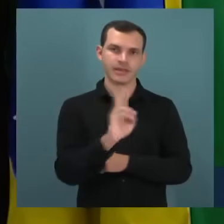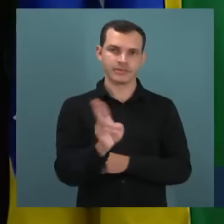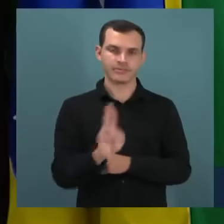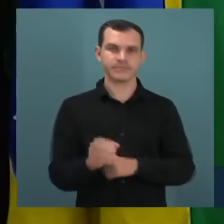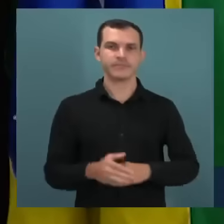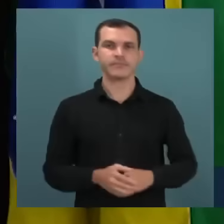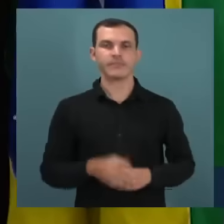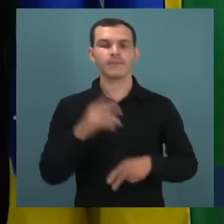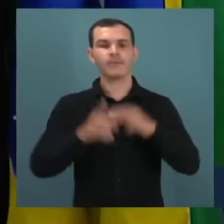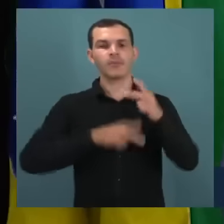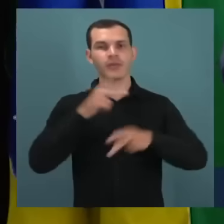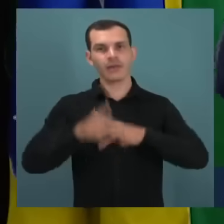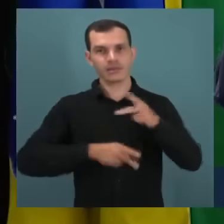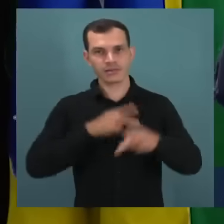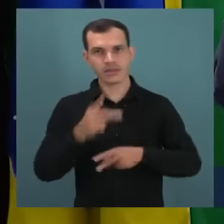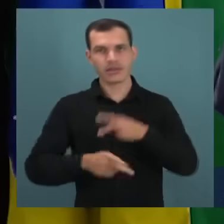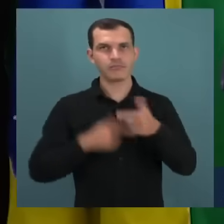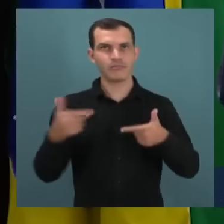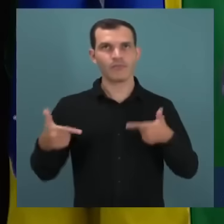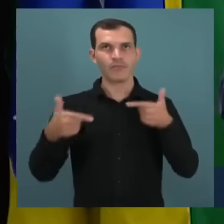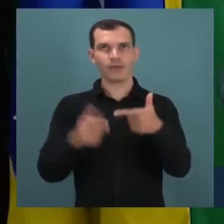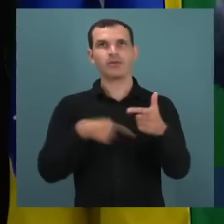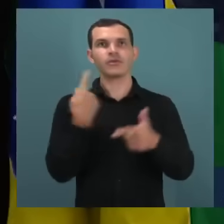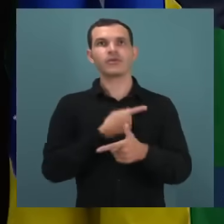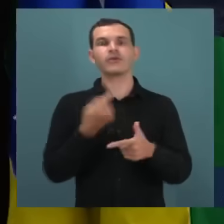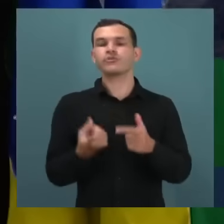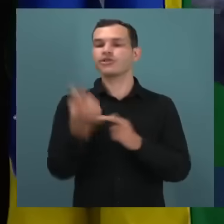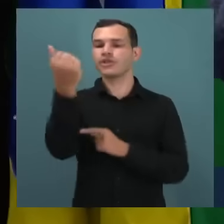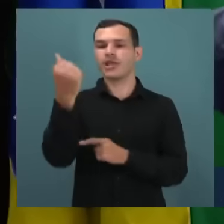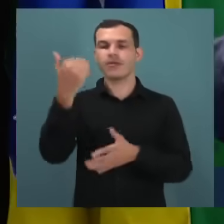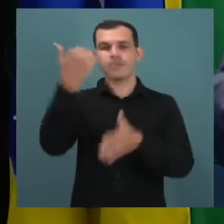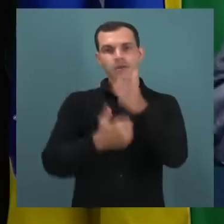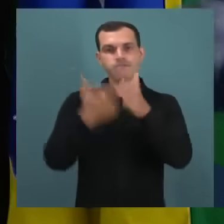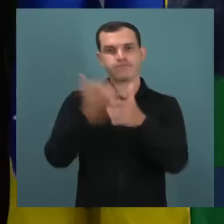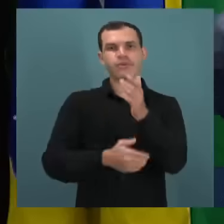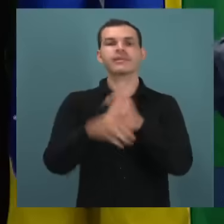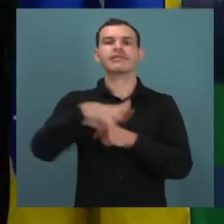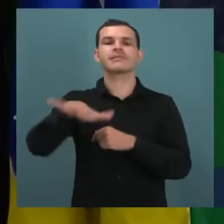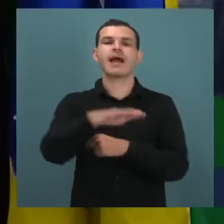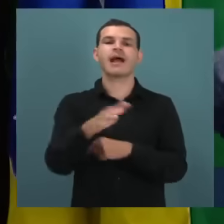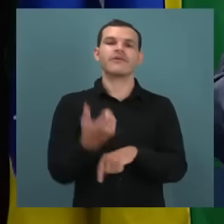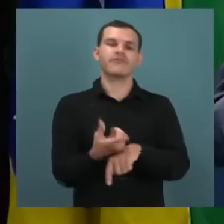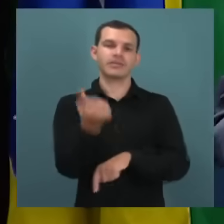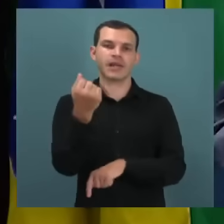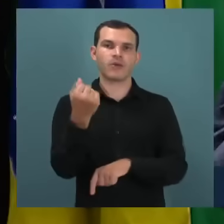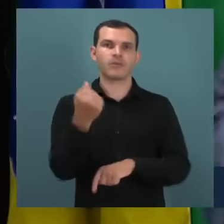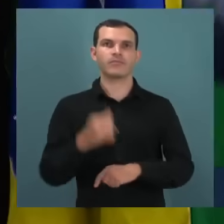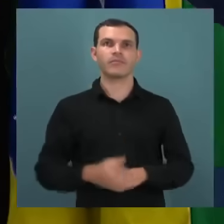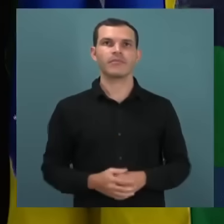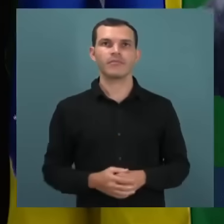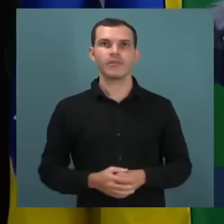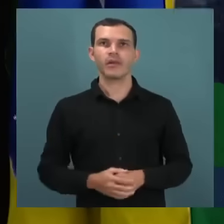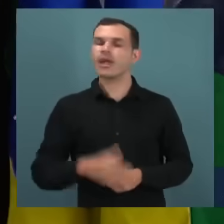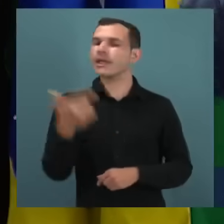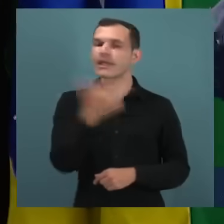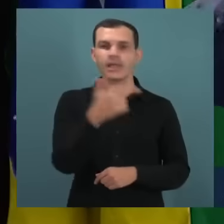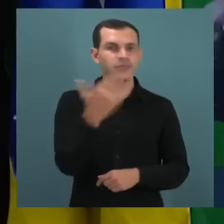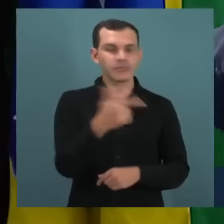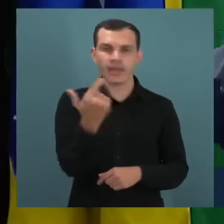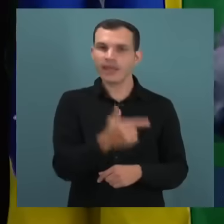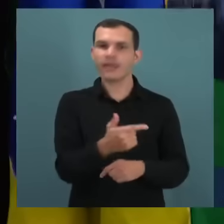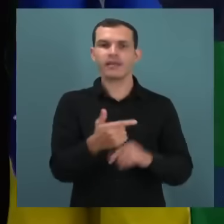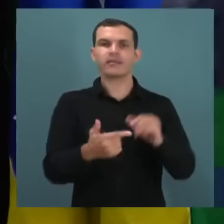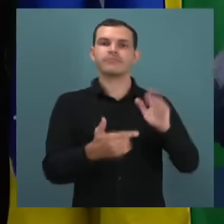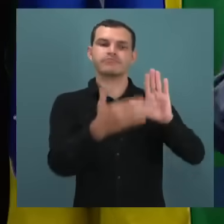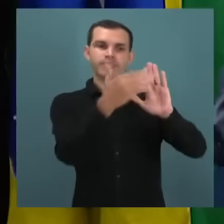economicamente ativa? Nós estamos subtraindo recursos de forma parafiscal, fora do arcabouço, fora dos parâmetros fiscais do